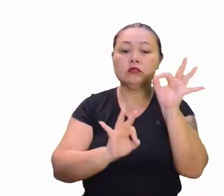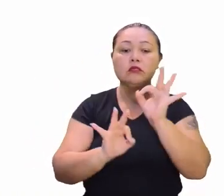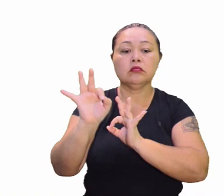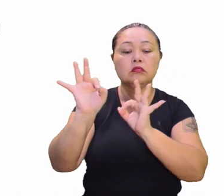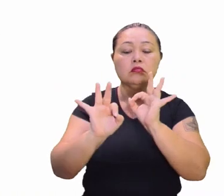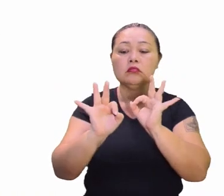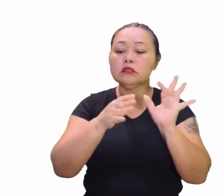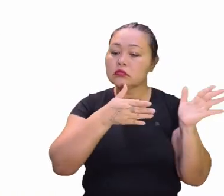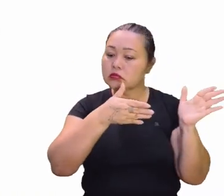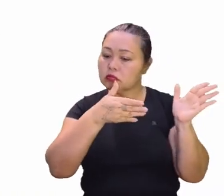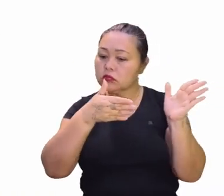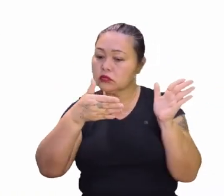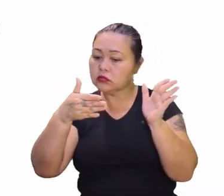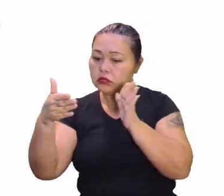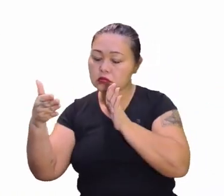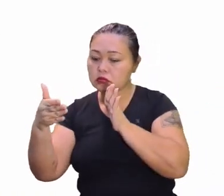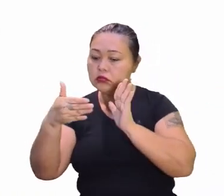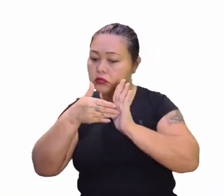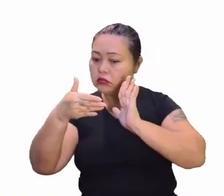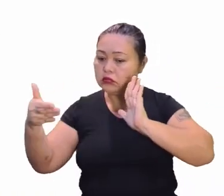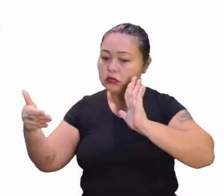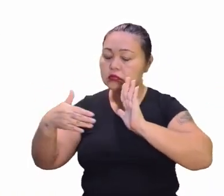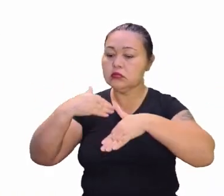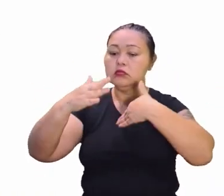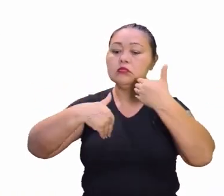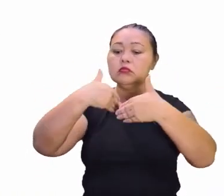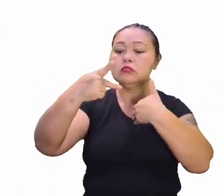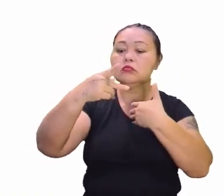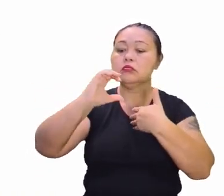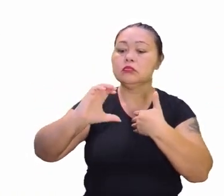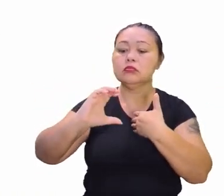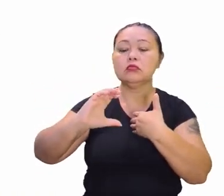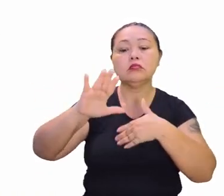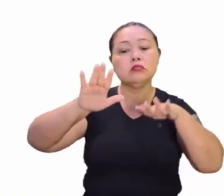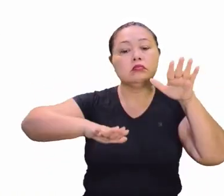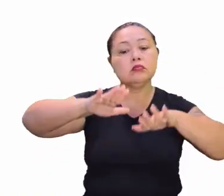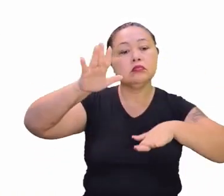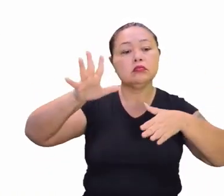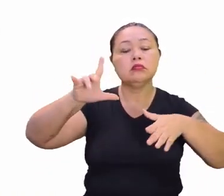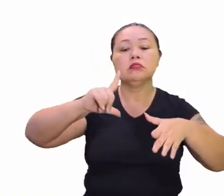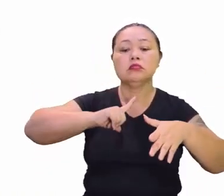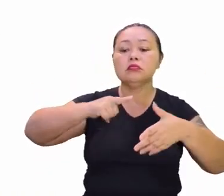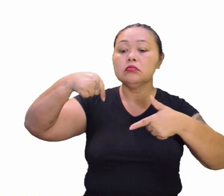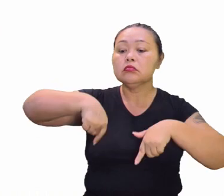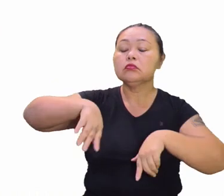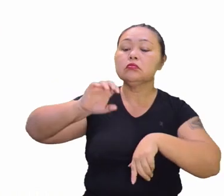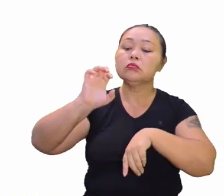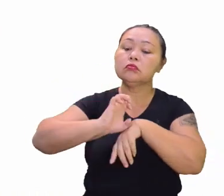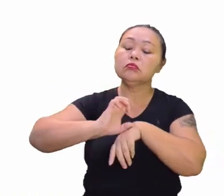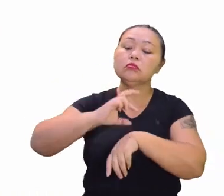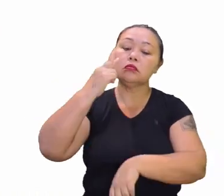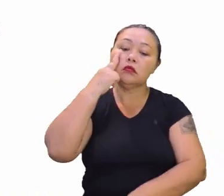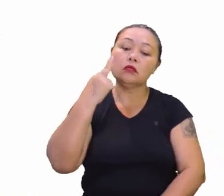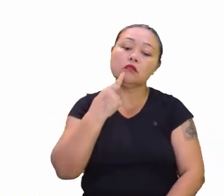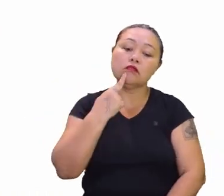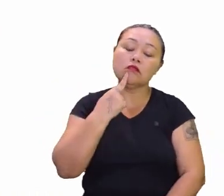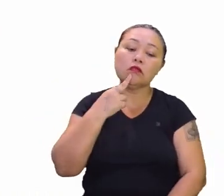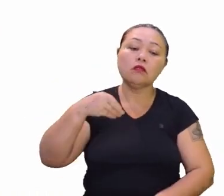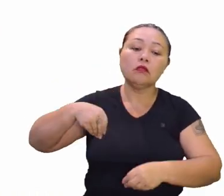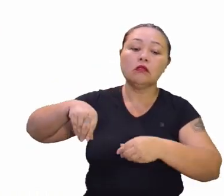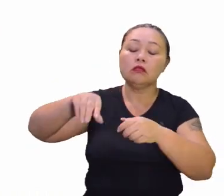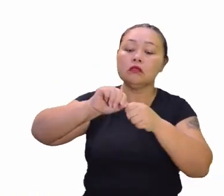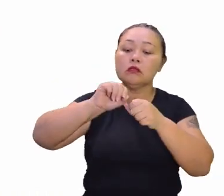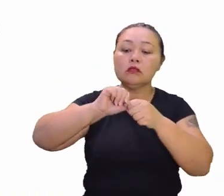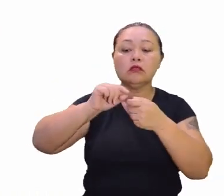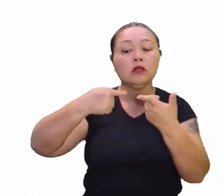elaborados, né, durante desse período de desenvolvimento do PAC, e alguns foram implantados aqui em Rondônia, por exemplo, como o